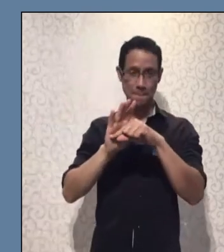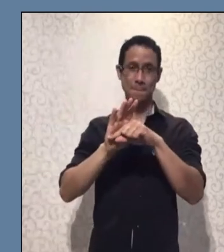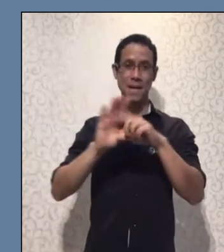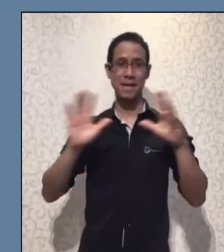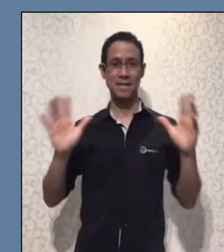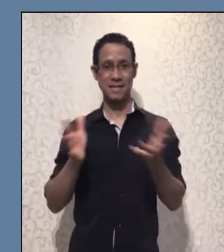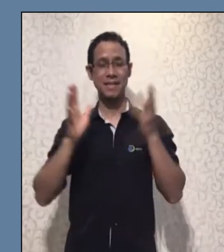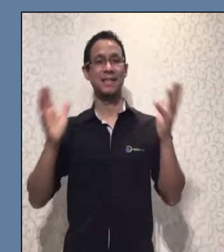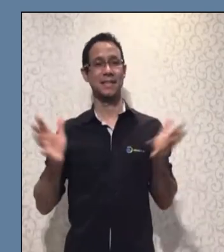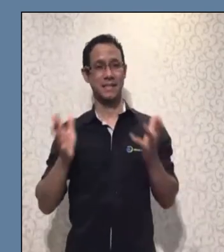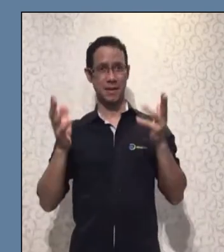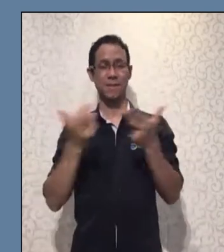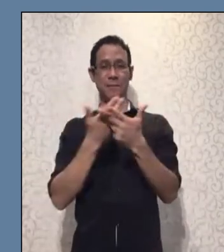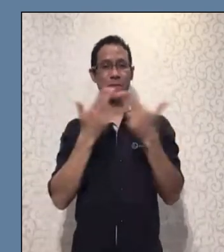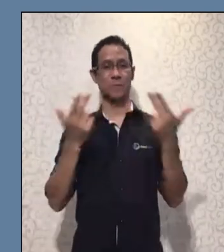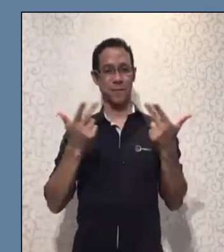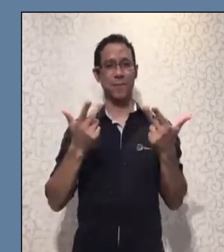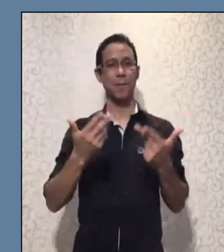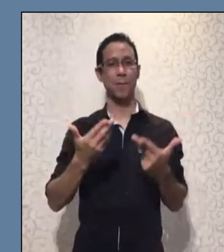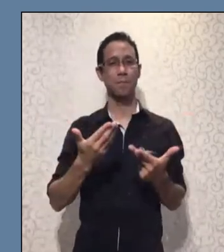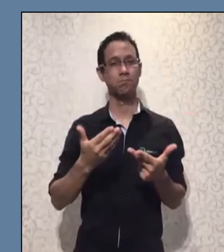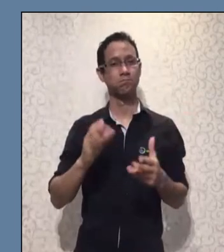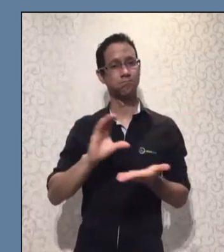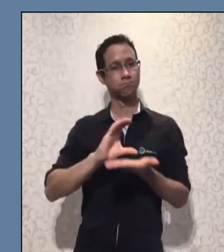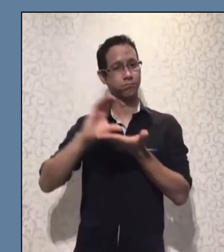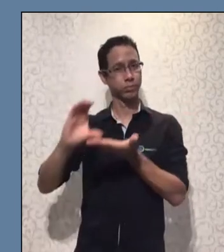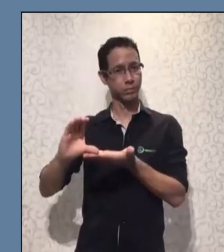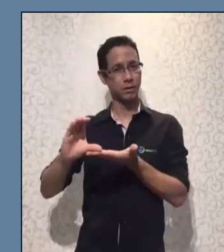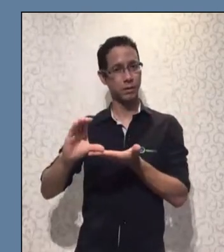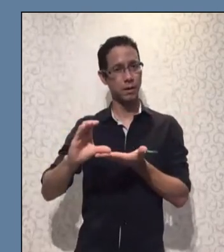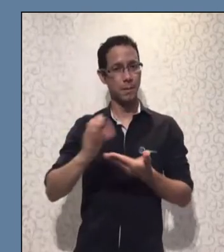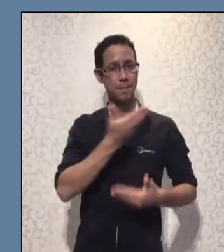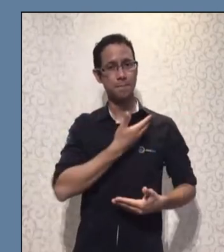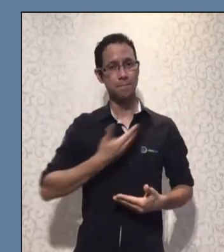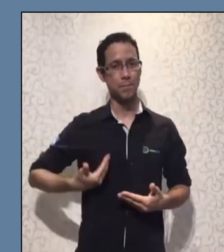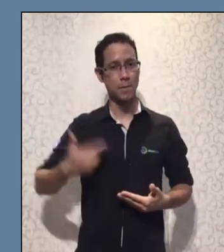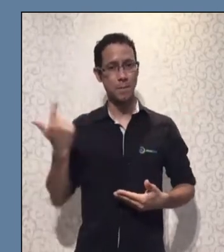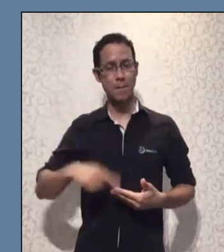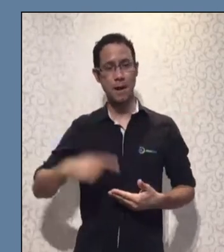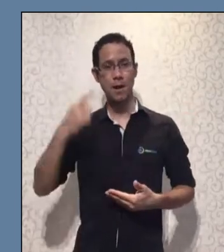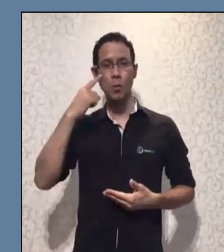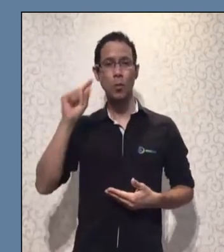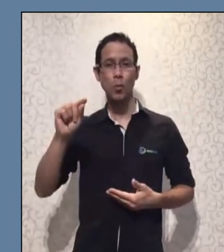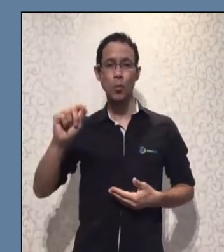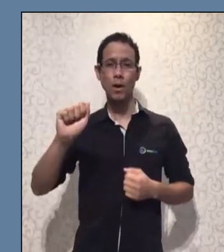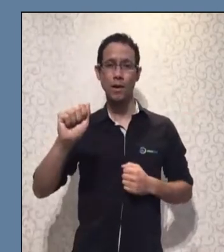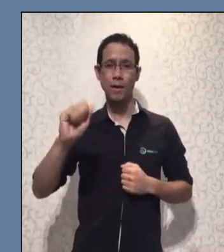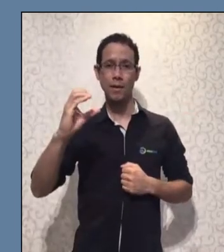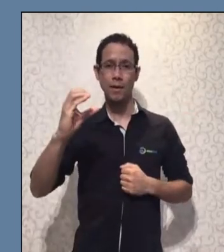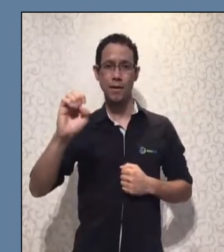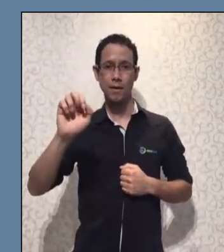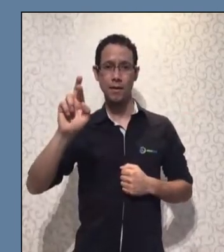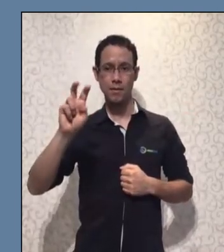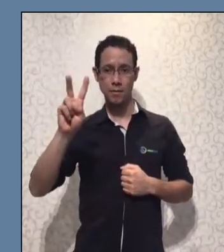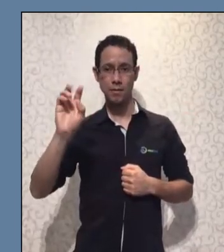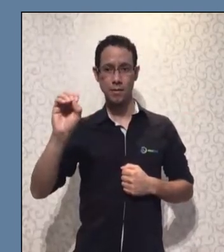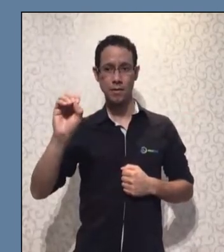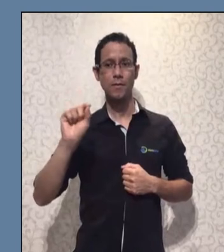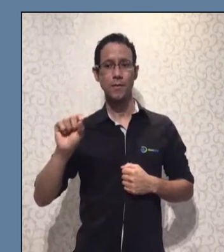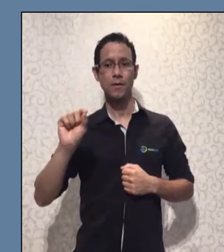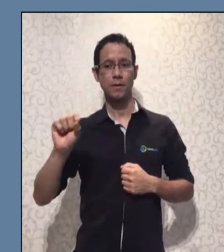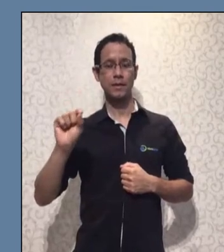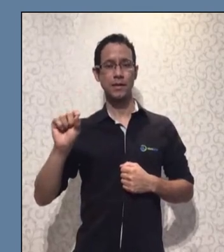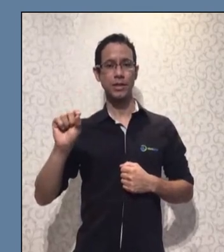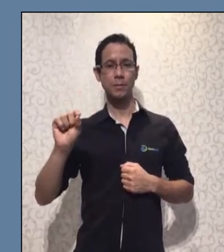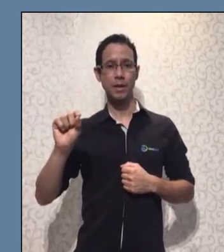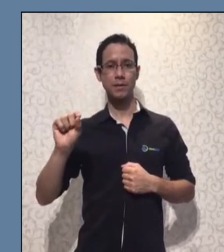fundos públicos, a importância que vocês conferiram à ideia de acervo, que afinal de contas era o leitmotiv, o disparador